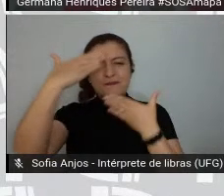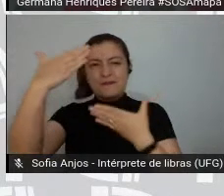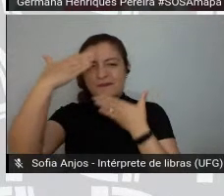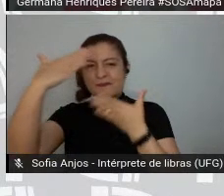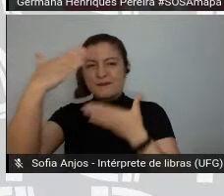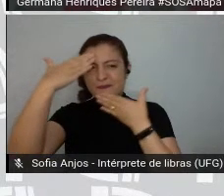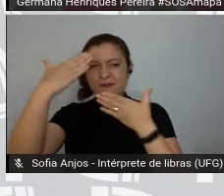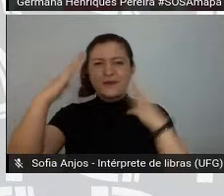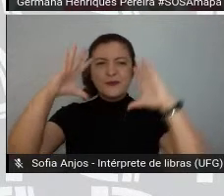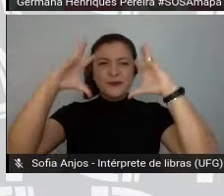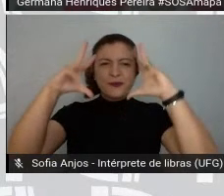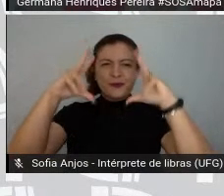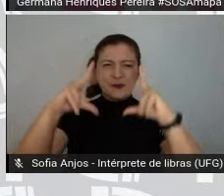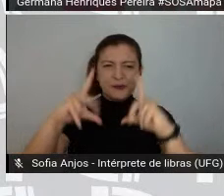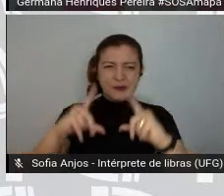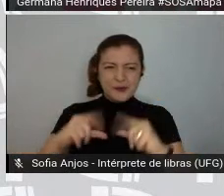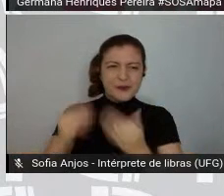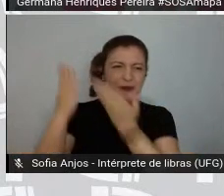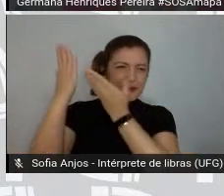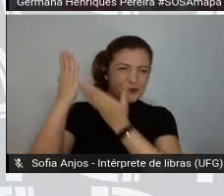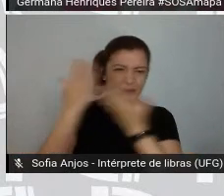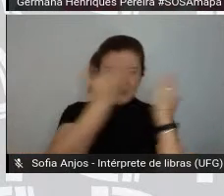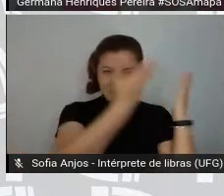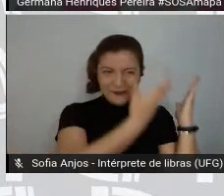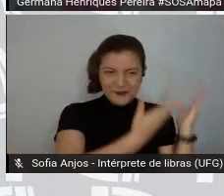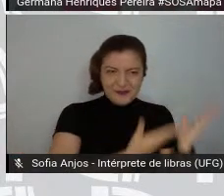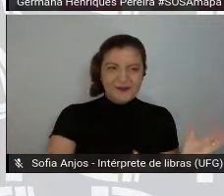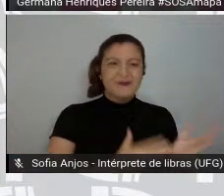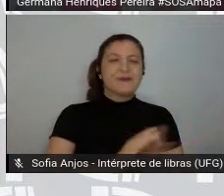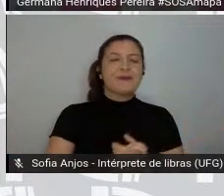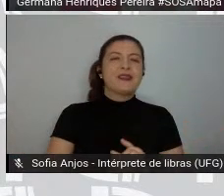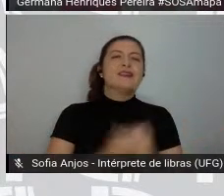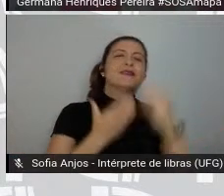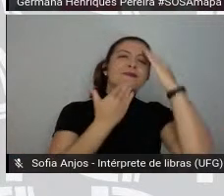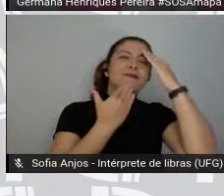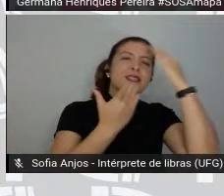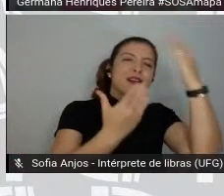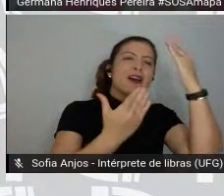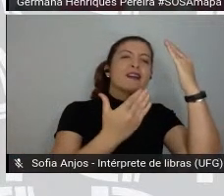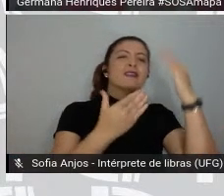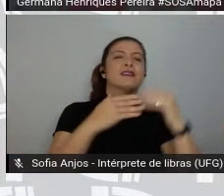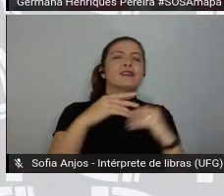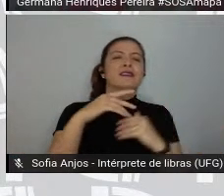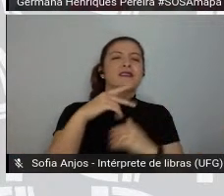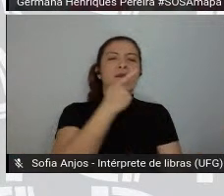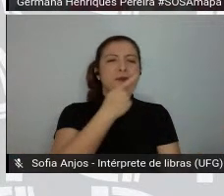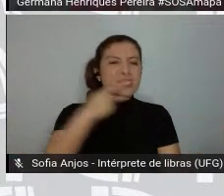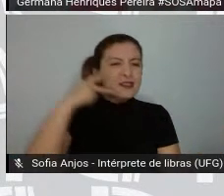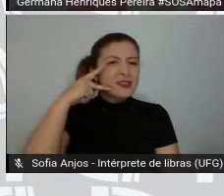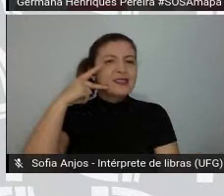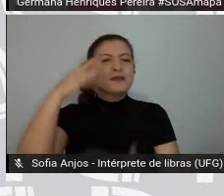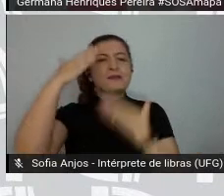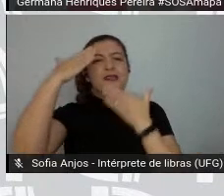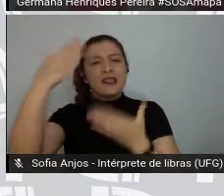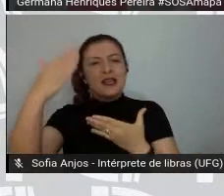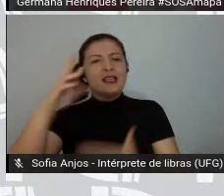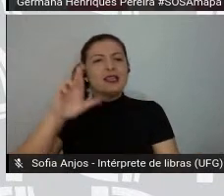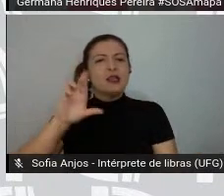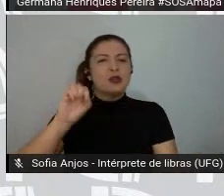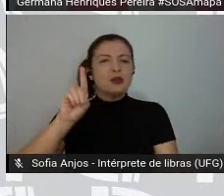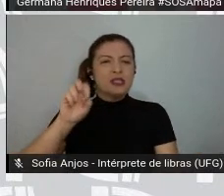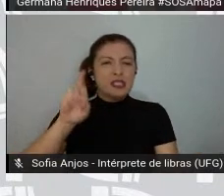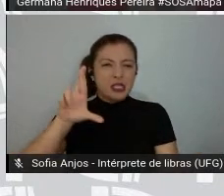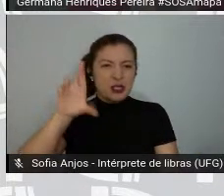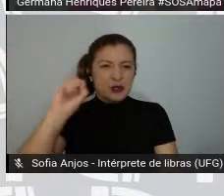ao Rodrigo, né, pela parte técnica aqui do evento. A Tiago, que começou a compilar